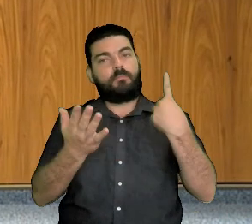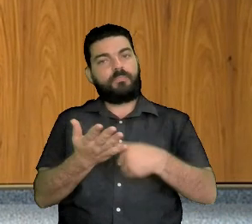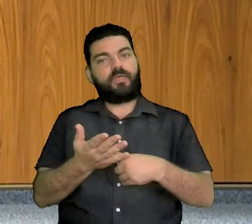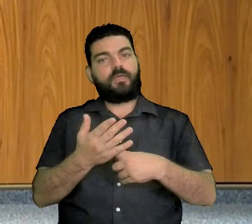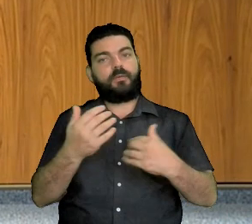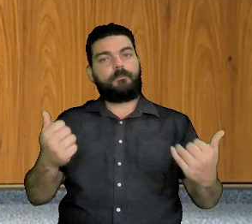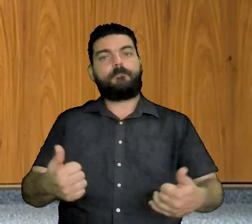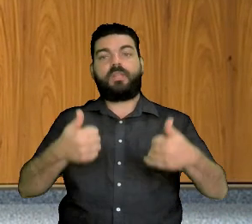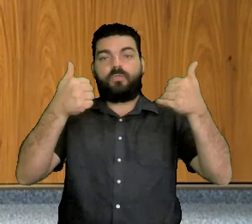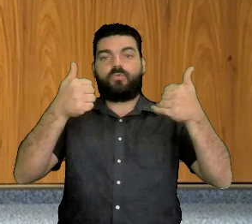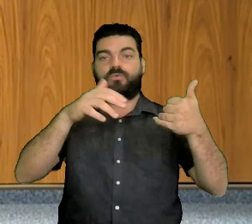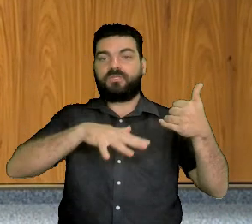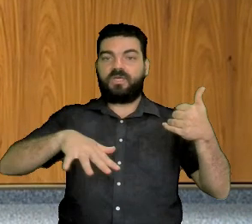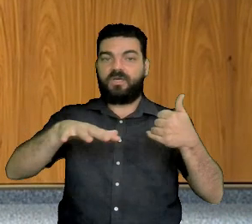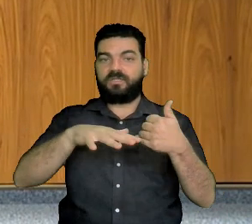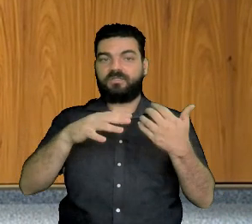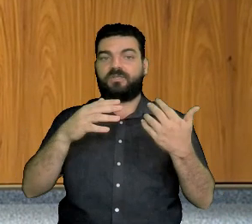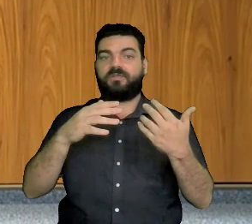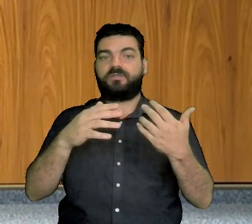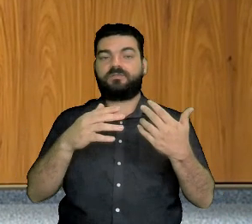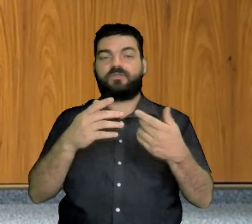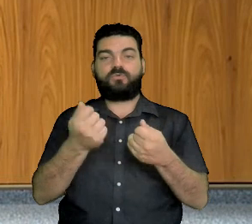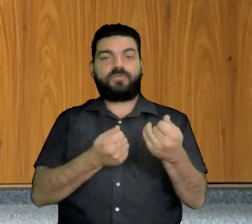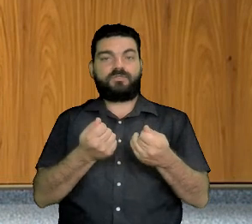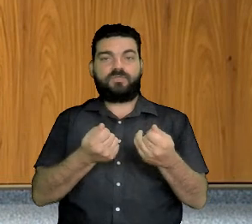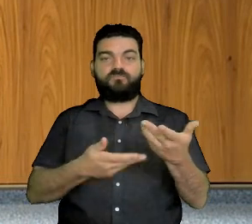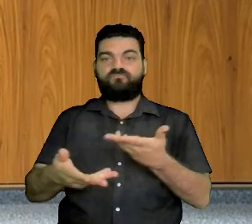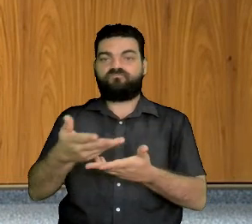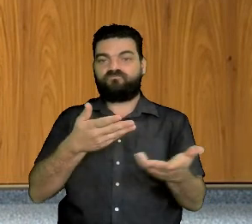no âmbito da Câmara de Conciliação.